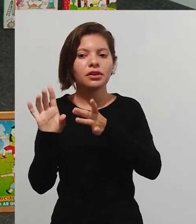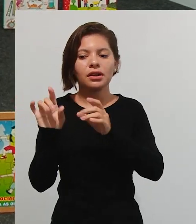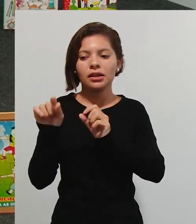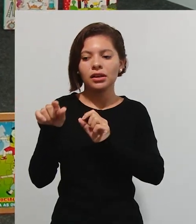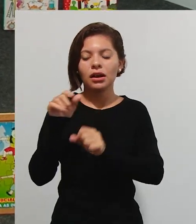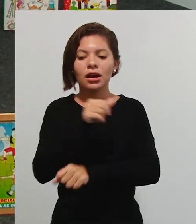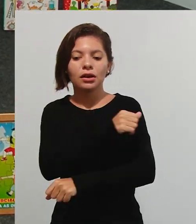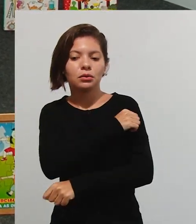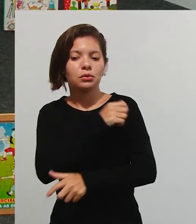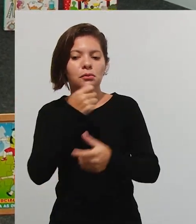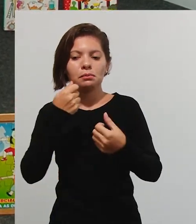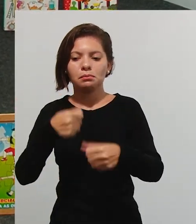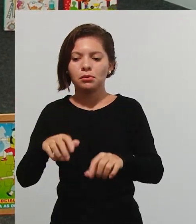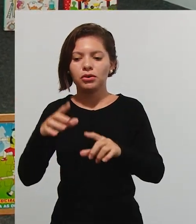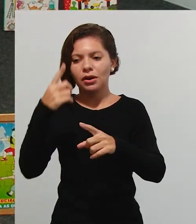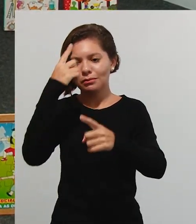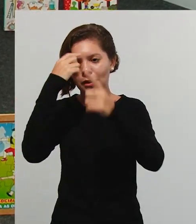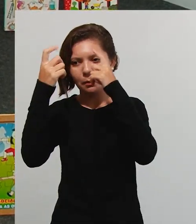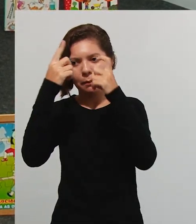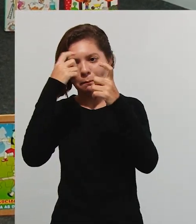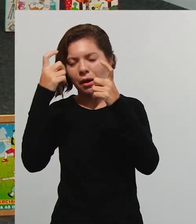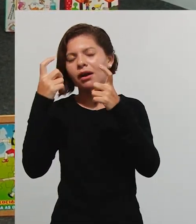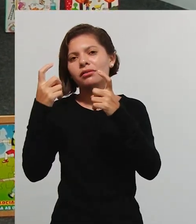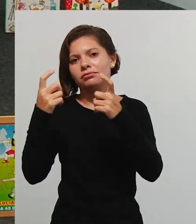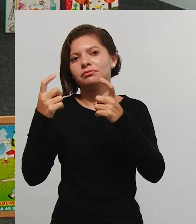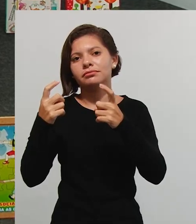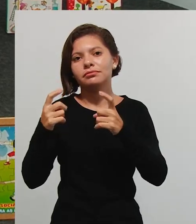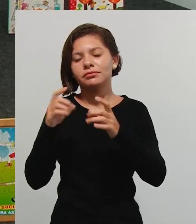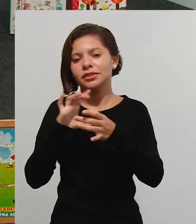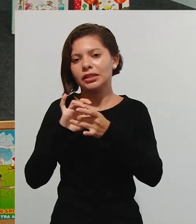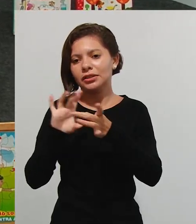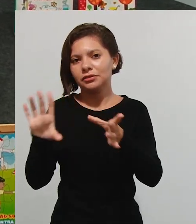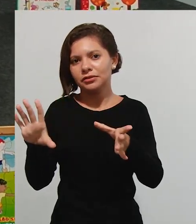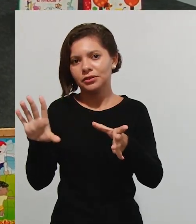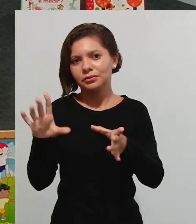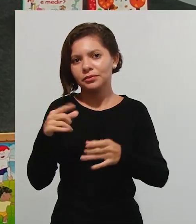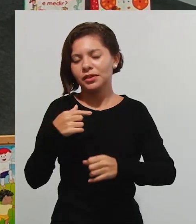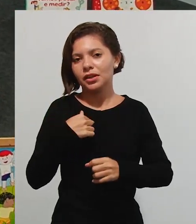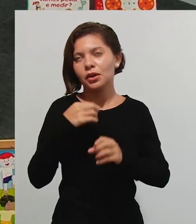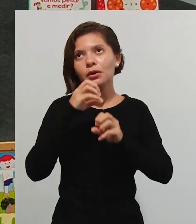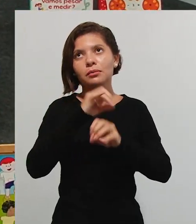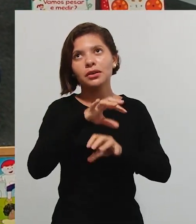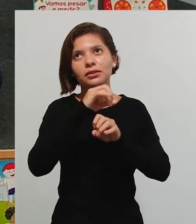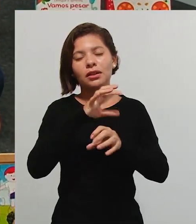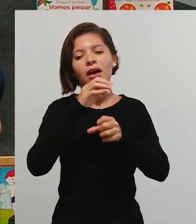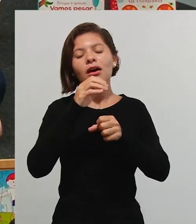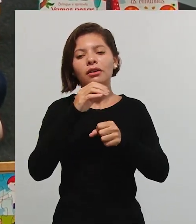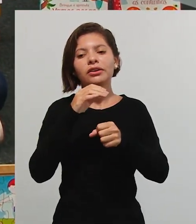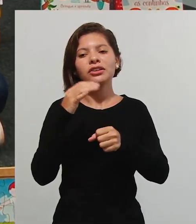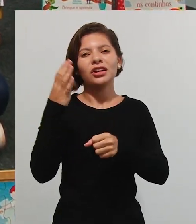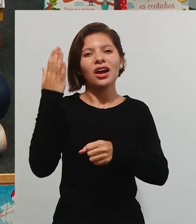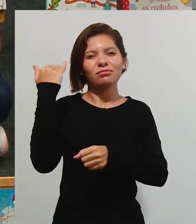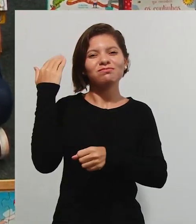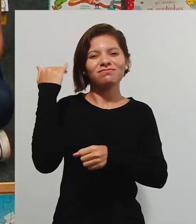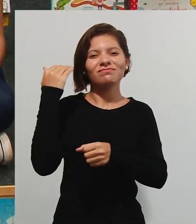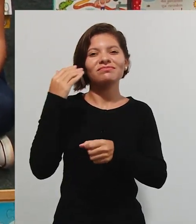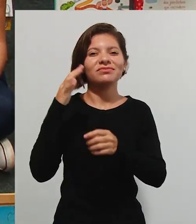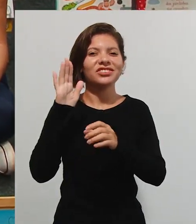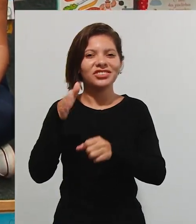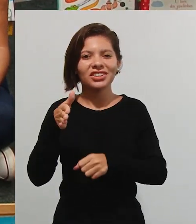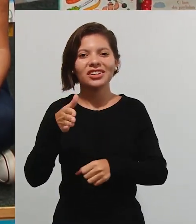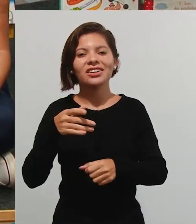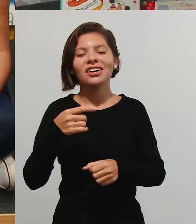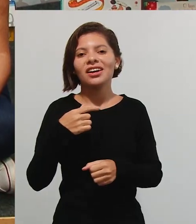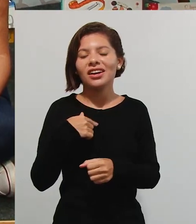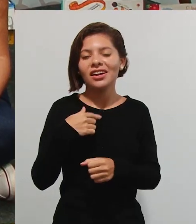ela trabalhar a capacidade de criatividade dela. Aí, como eu trabalho já há bastante tempo com eles assim, e o que eu